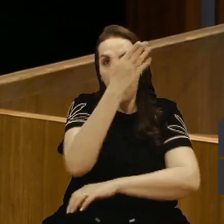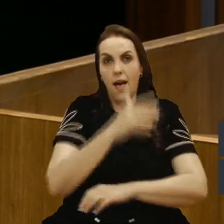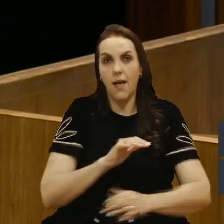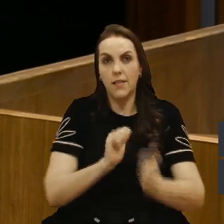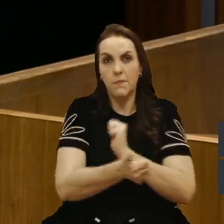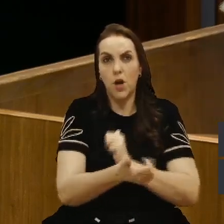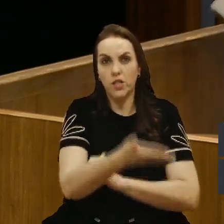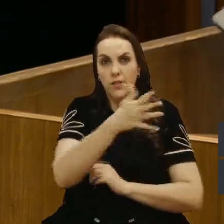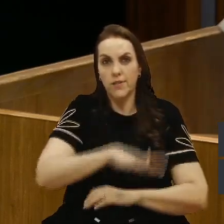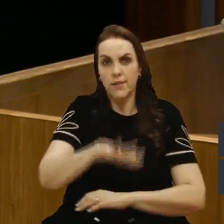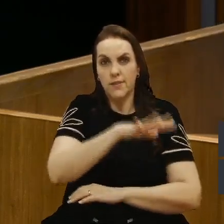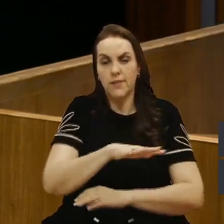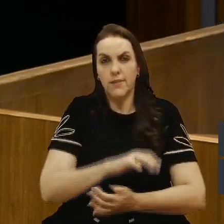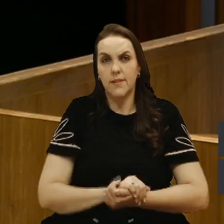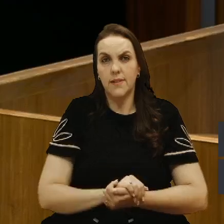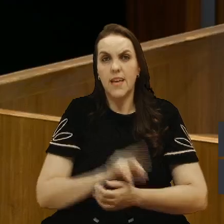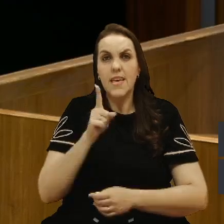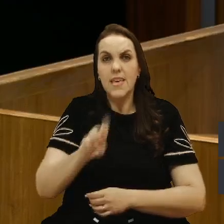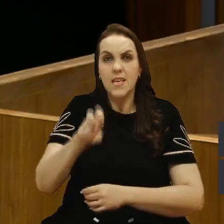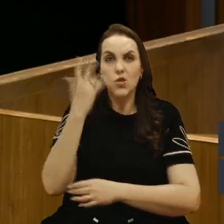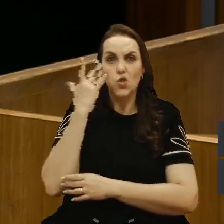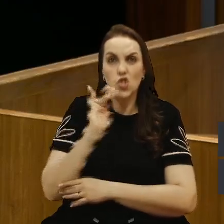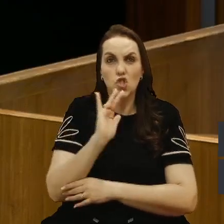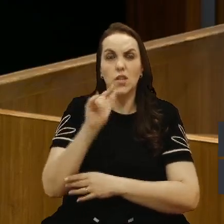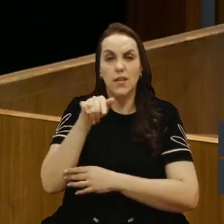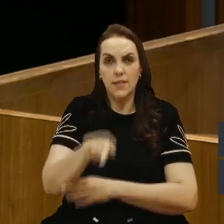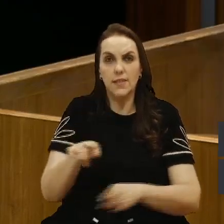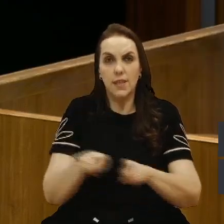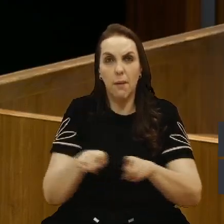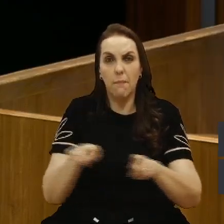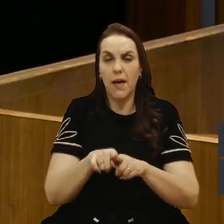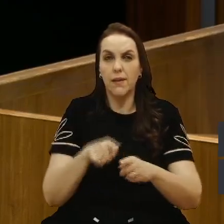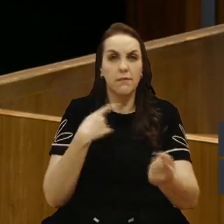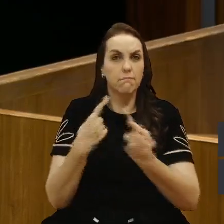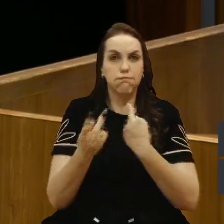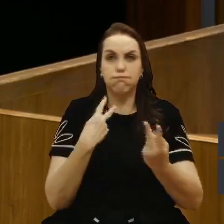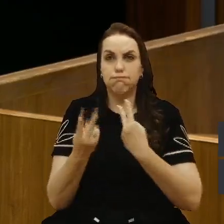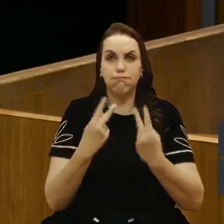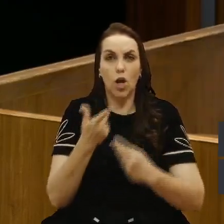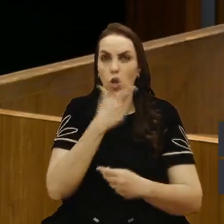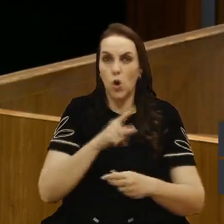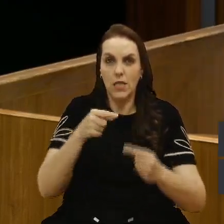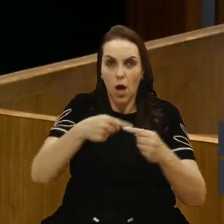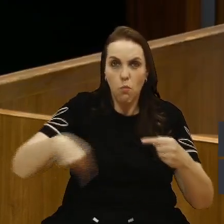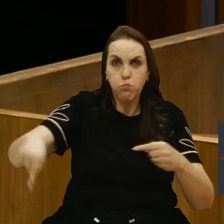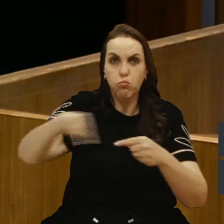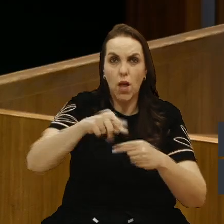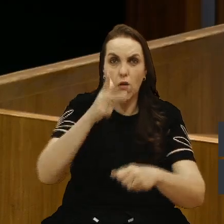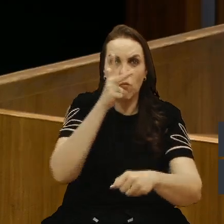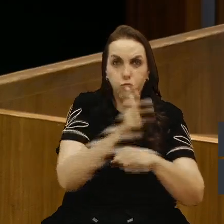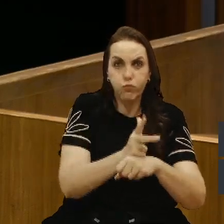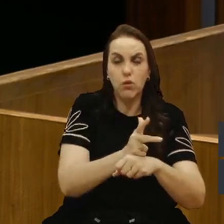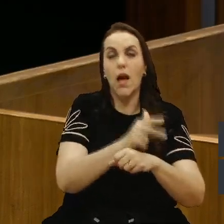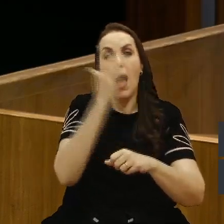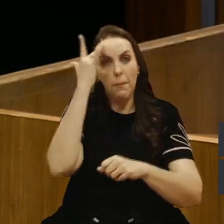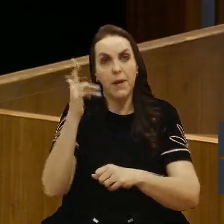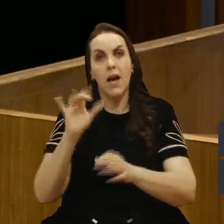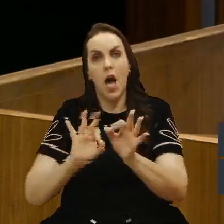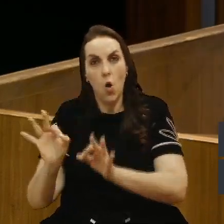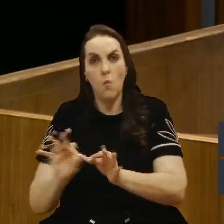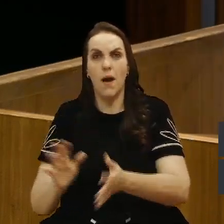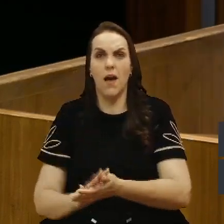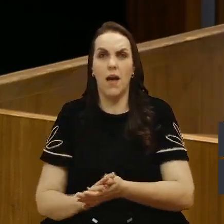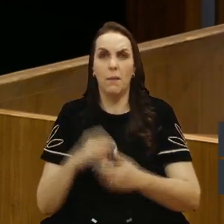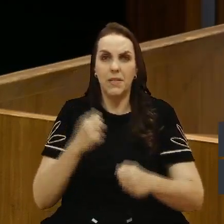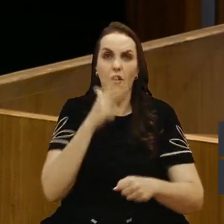esportivo. 15 dias a Mário Lopes estava intransitável com 2 buracos. A gente foi lá, fez um vídeo e no outro dia eles foram arrumar. Cara,